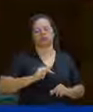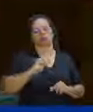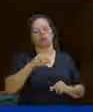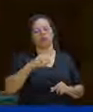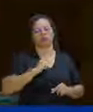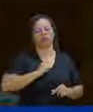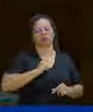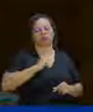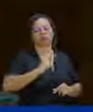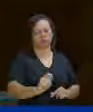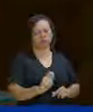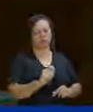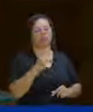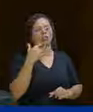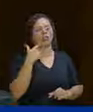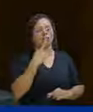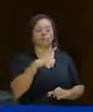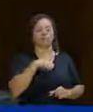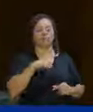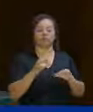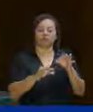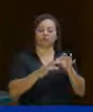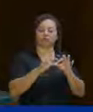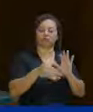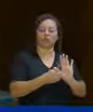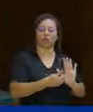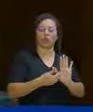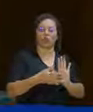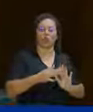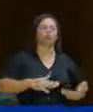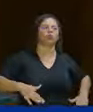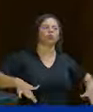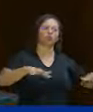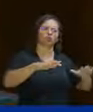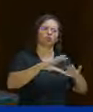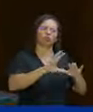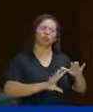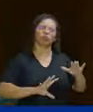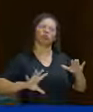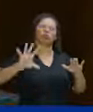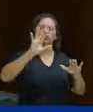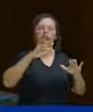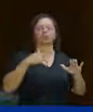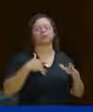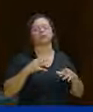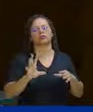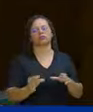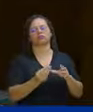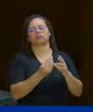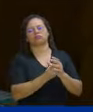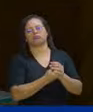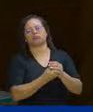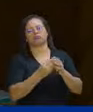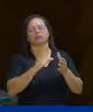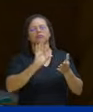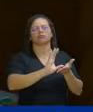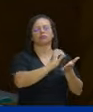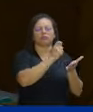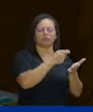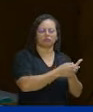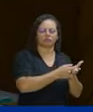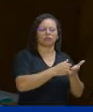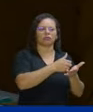ativo, proporcionando atendimento jurídico em todas as instâncias jurisdicionais, incluindo prestação de contas referentes